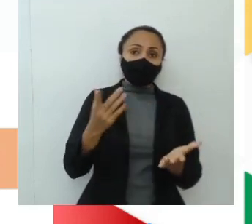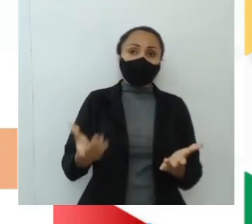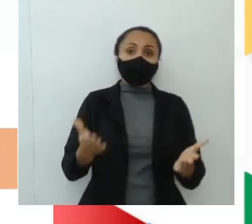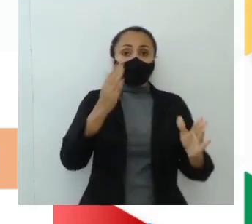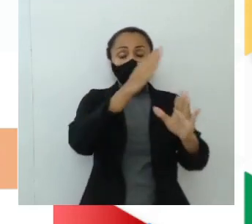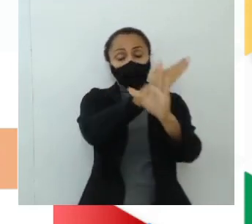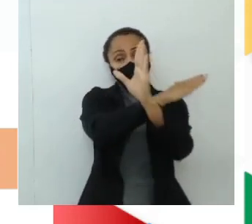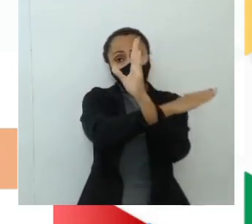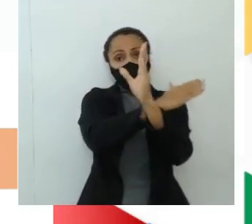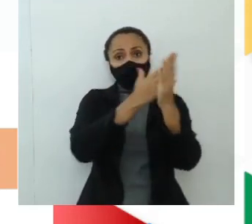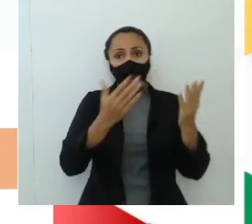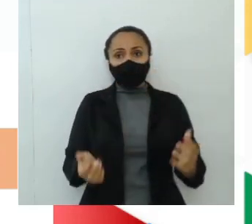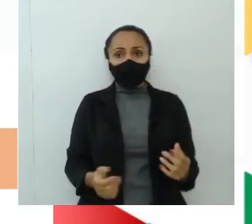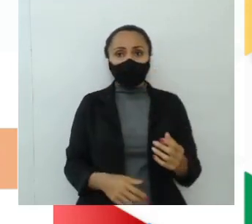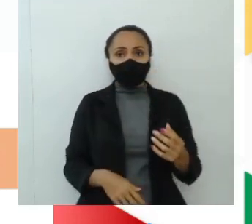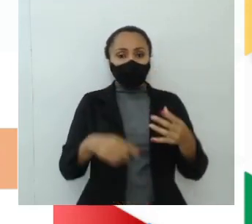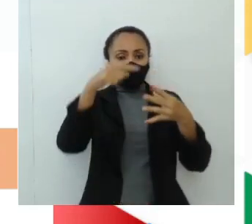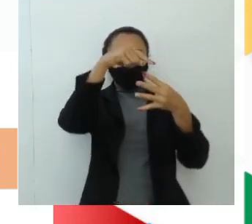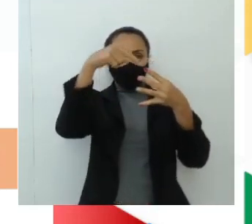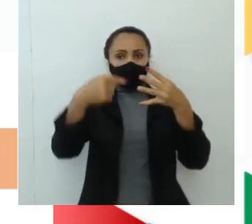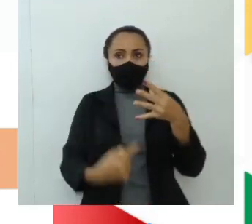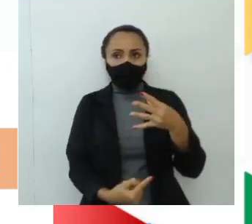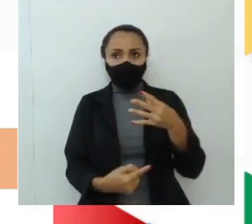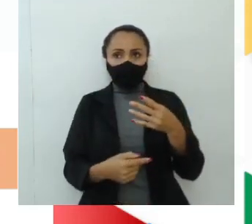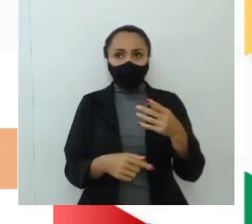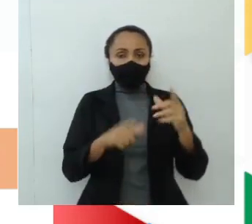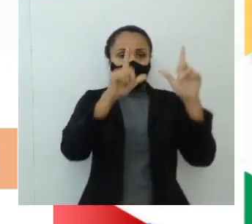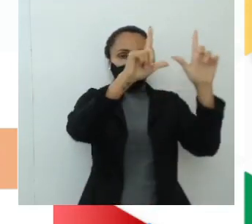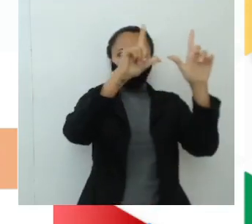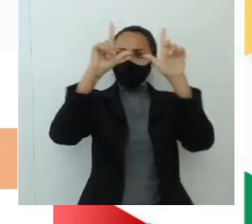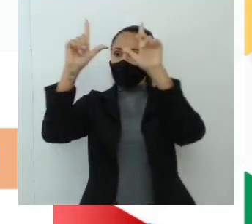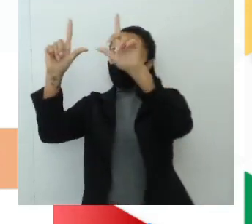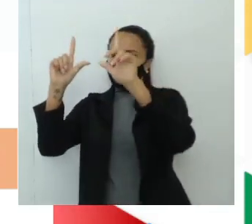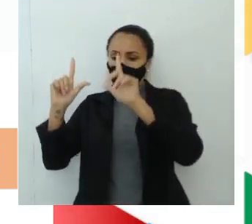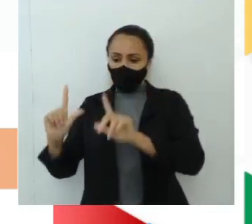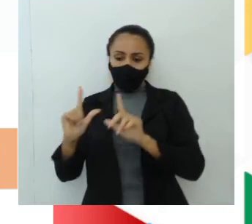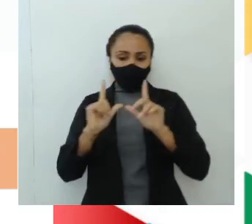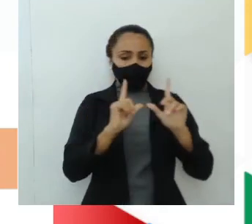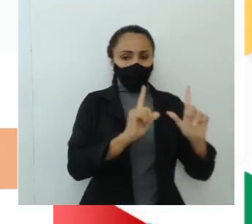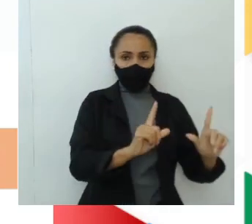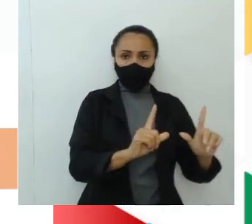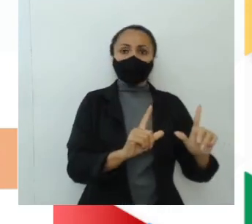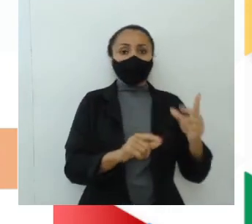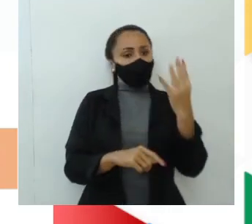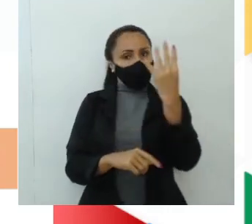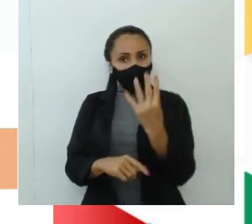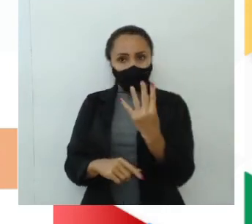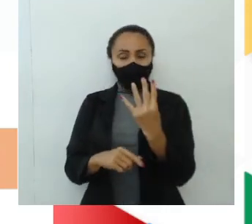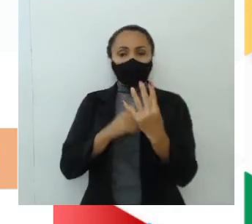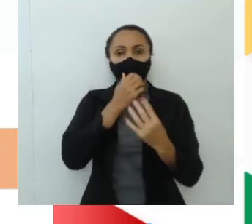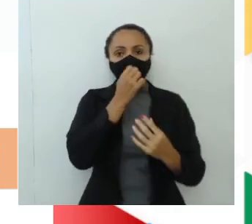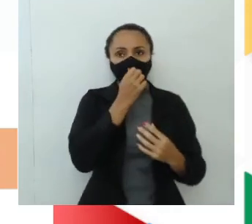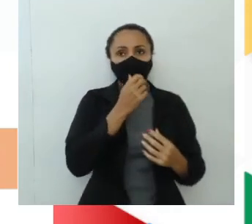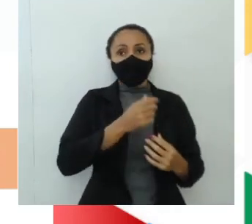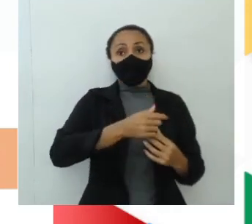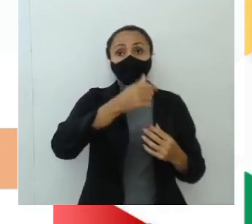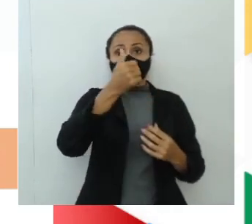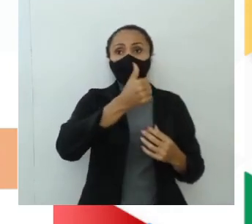cartesiano, quatro quadrantes, tá? Vou falar deles aí, um pouquinho de cada um.